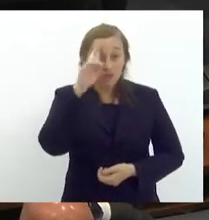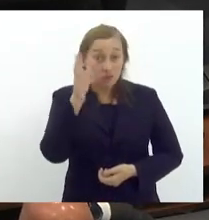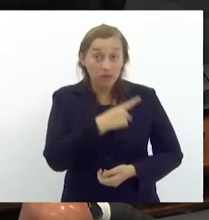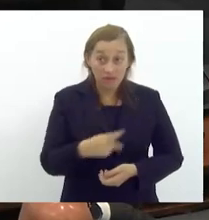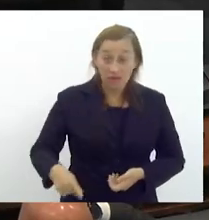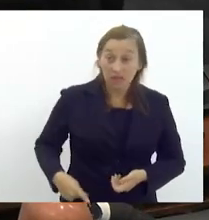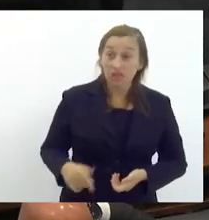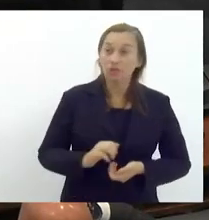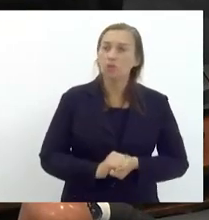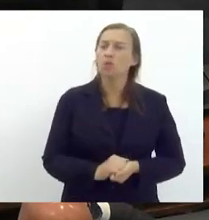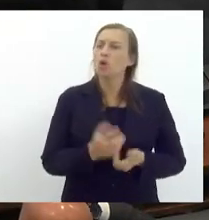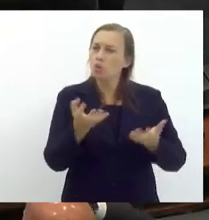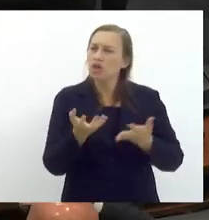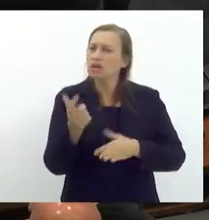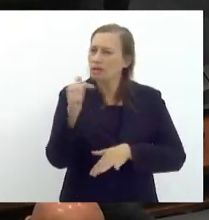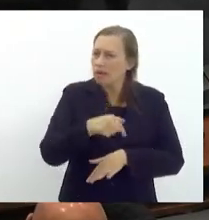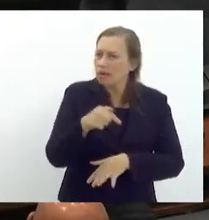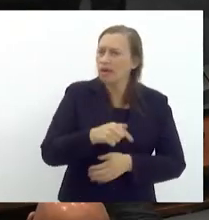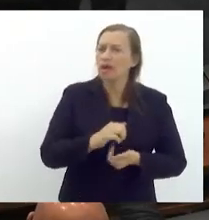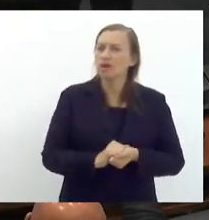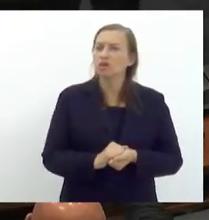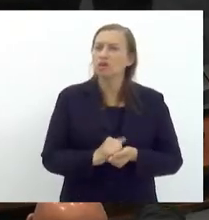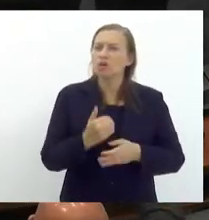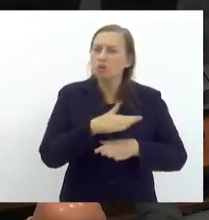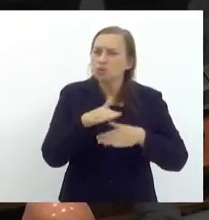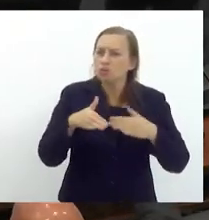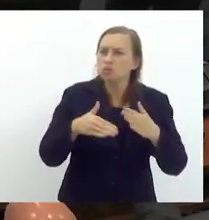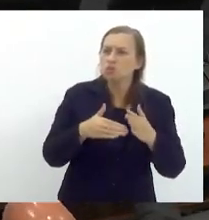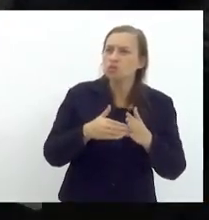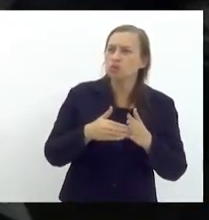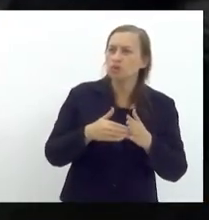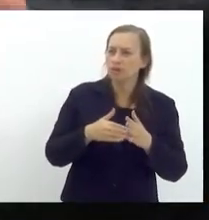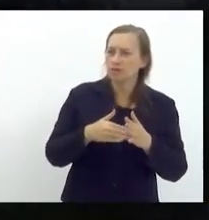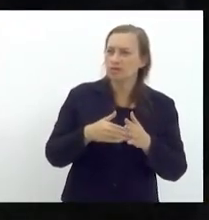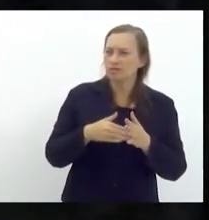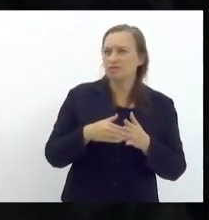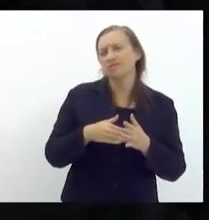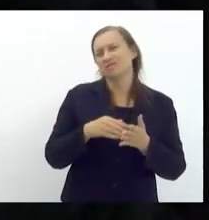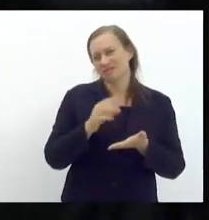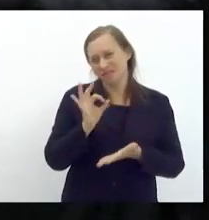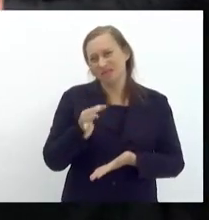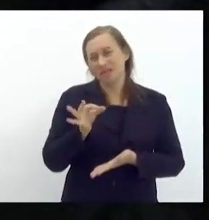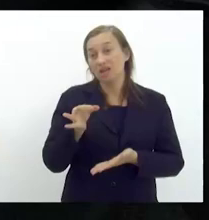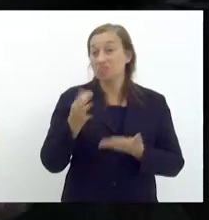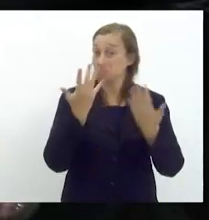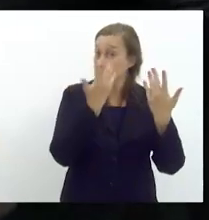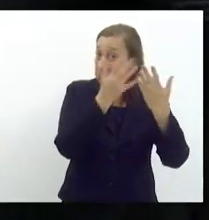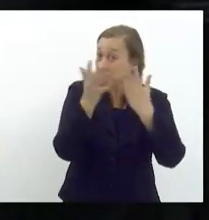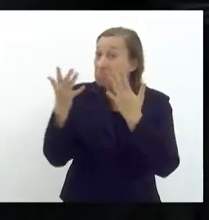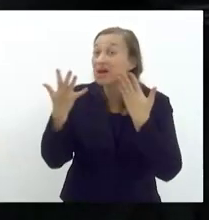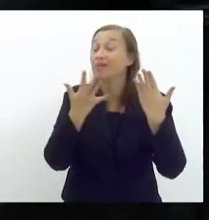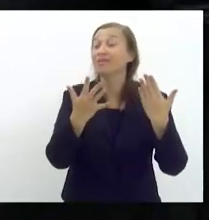eu queria que com toda sinceridade elogiar